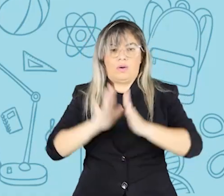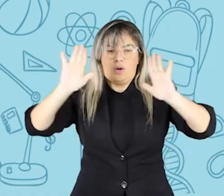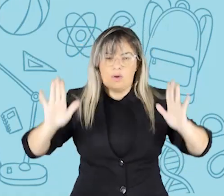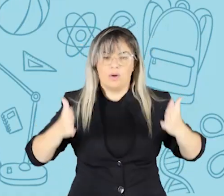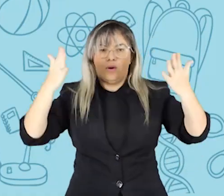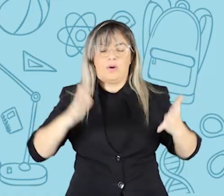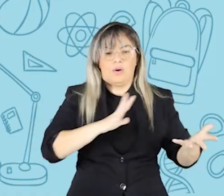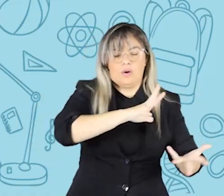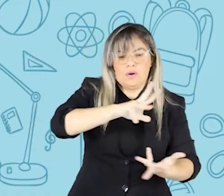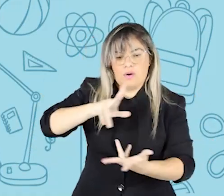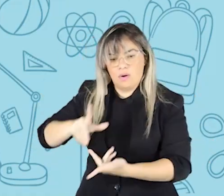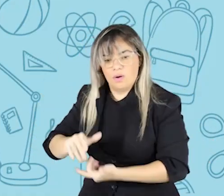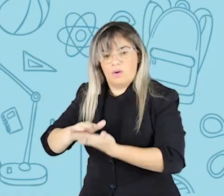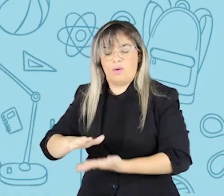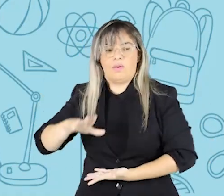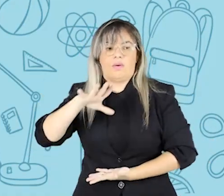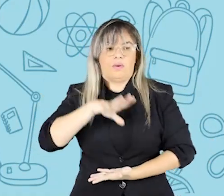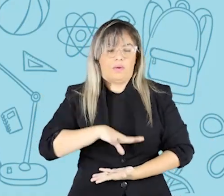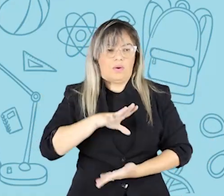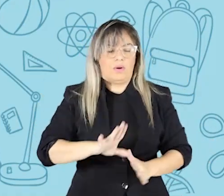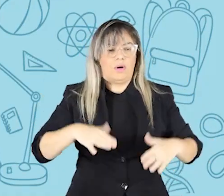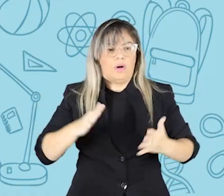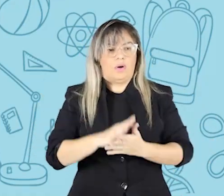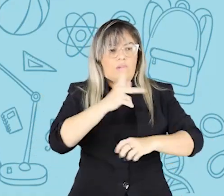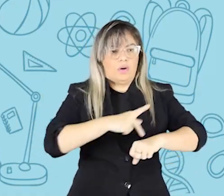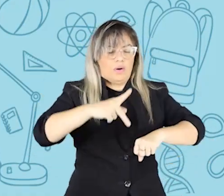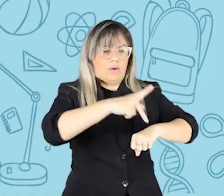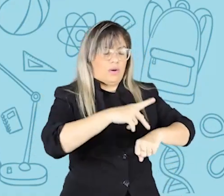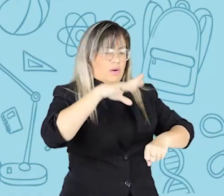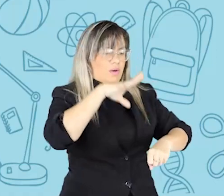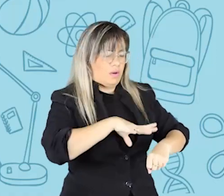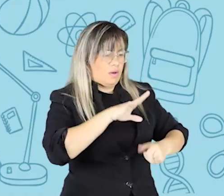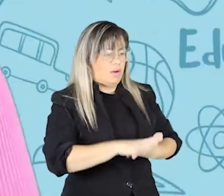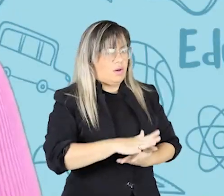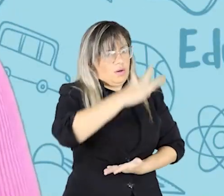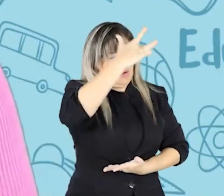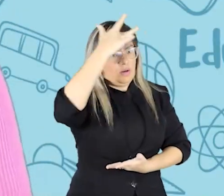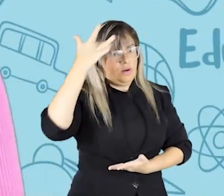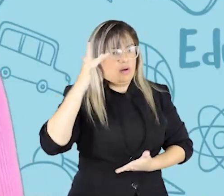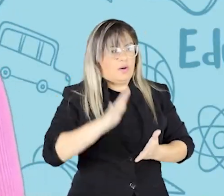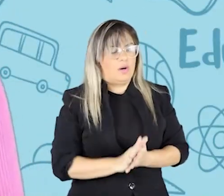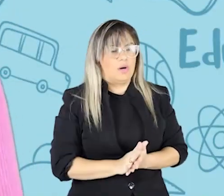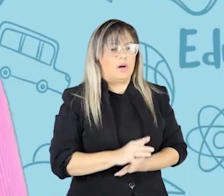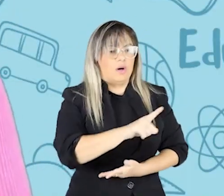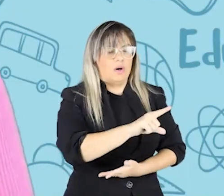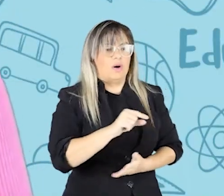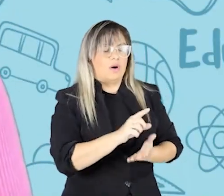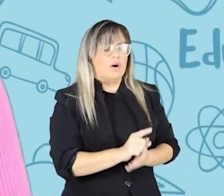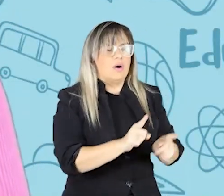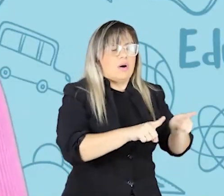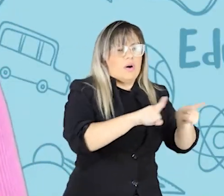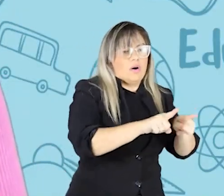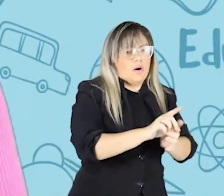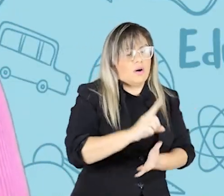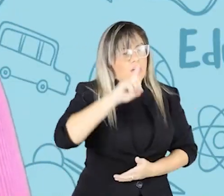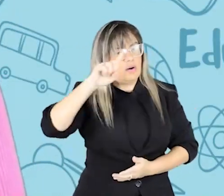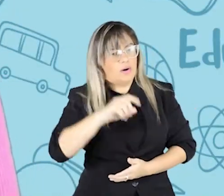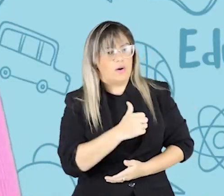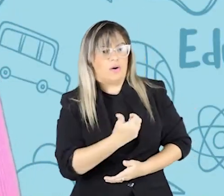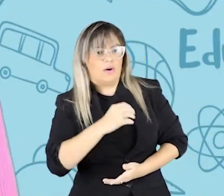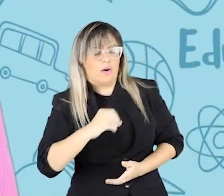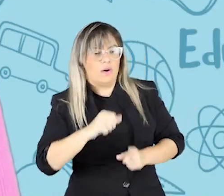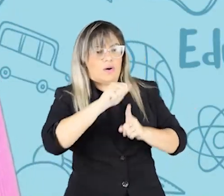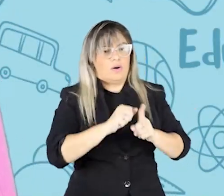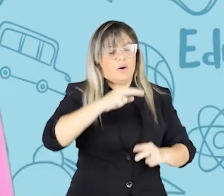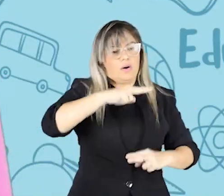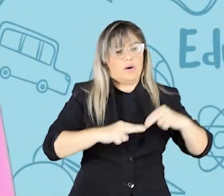Dia Mundial da Língua Portuguesa, em Portugal, os portugueses reservam também o dia 10 de junho, Dia